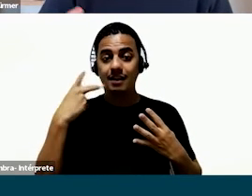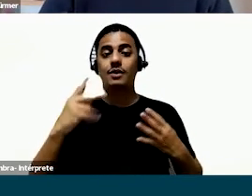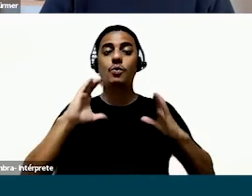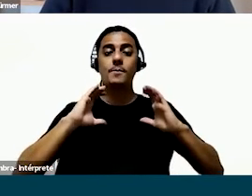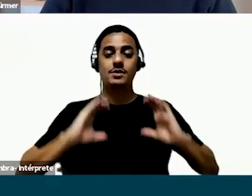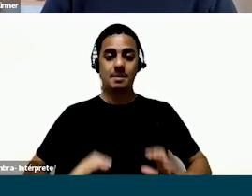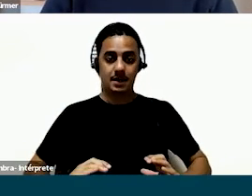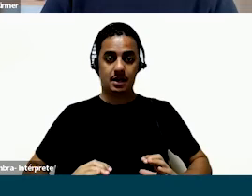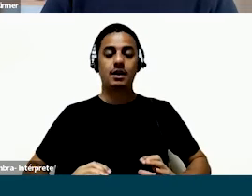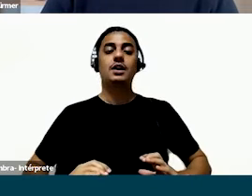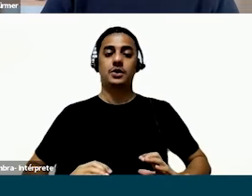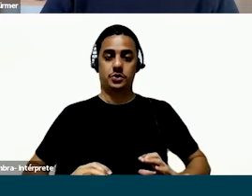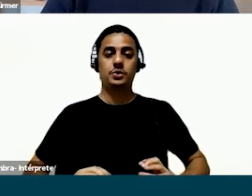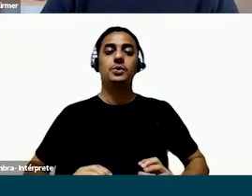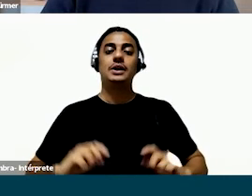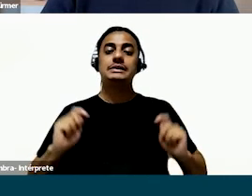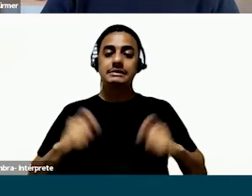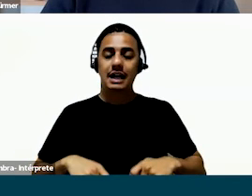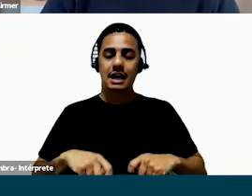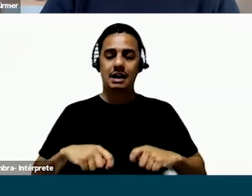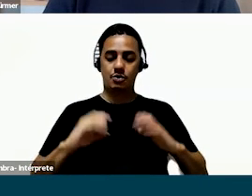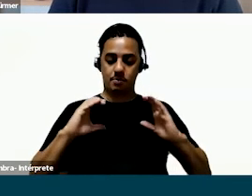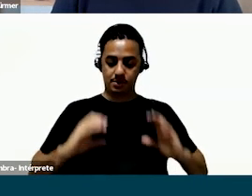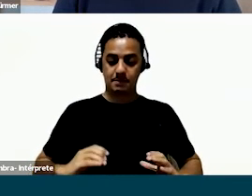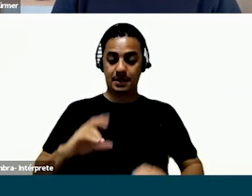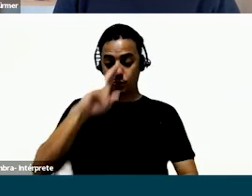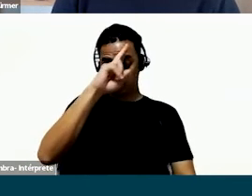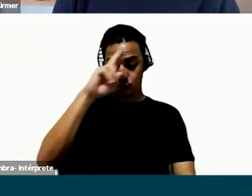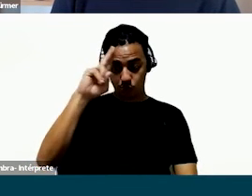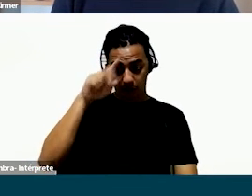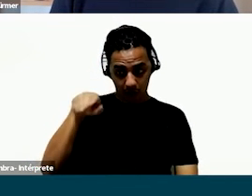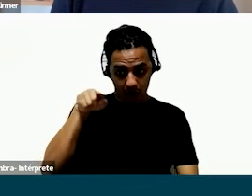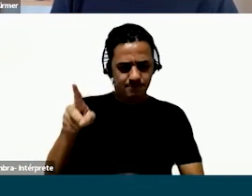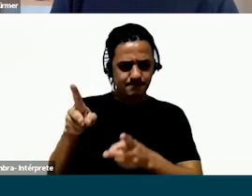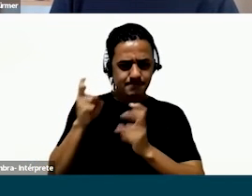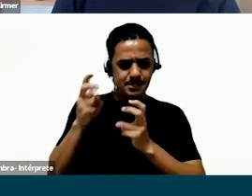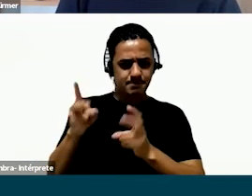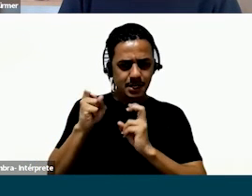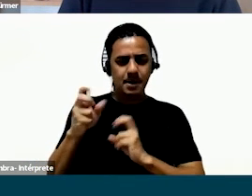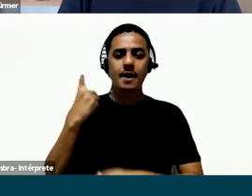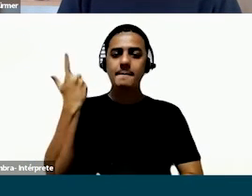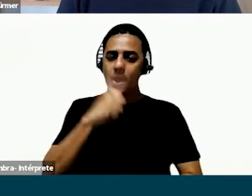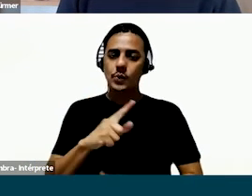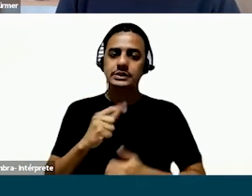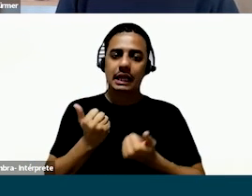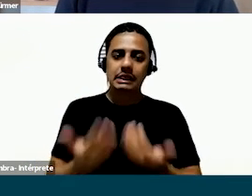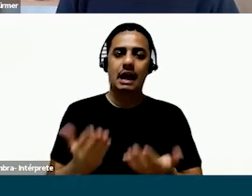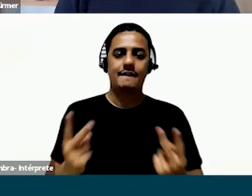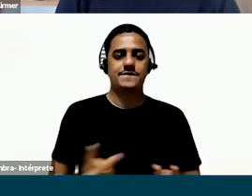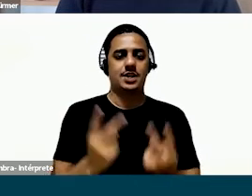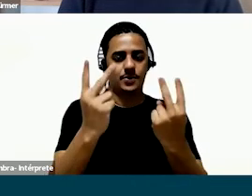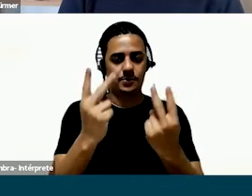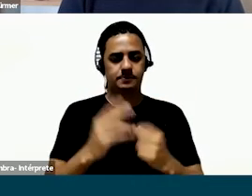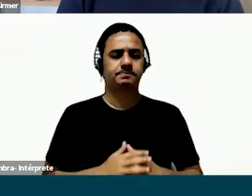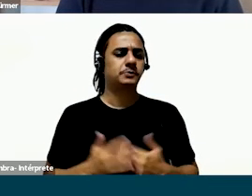são os comportamentos que você consegue influenciar para guiar o usuário a extrair valor. Aqui a gente precisa entender a relação